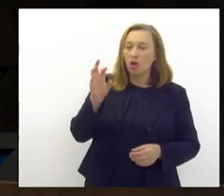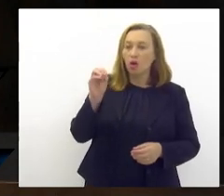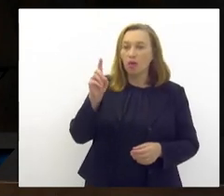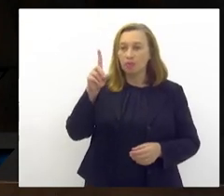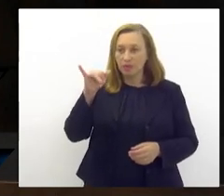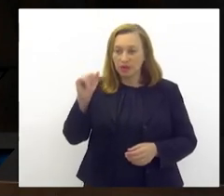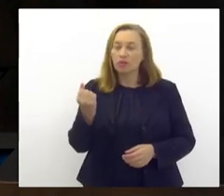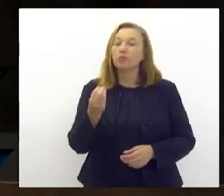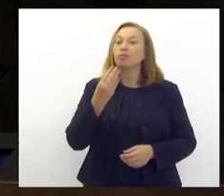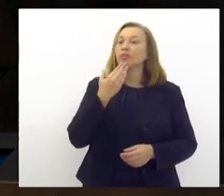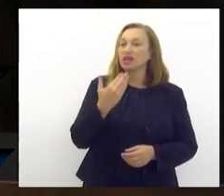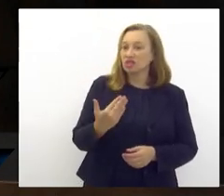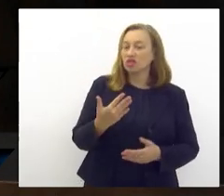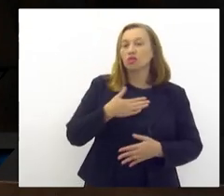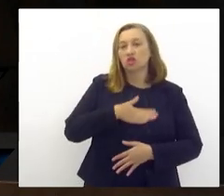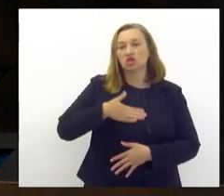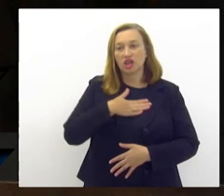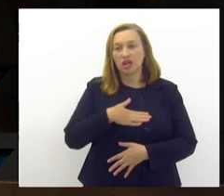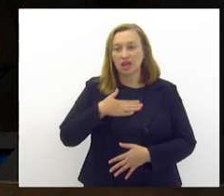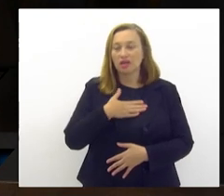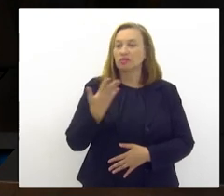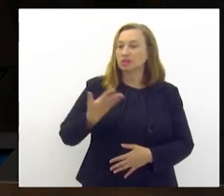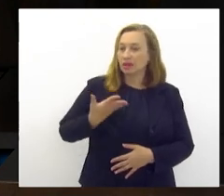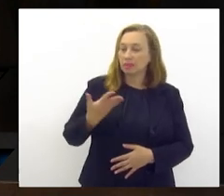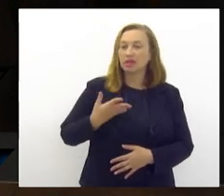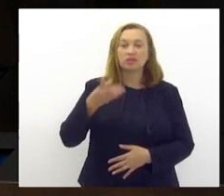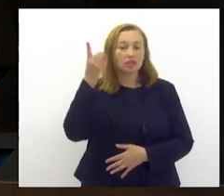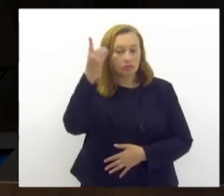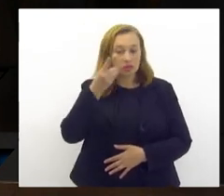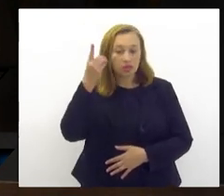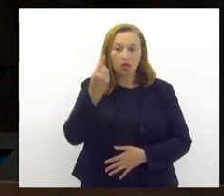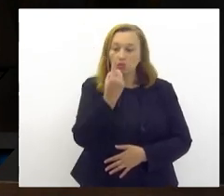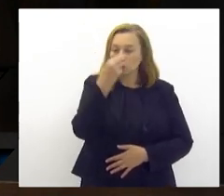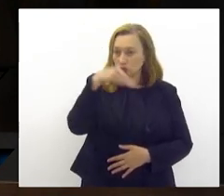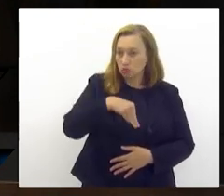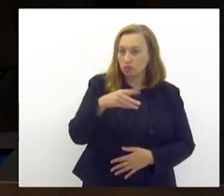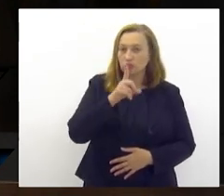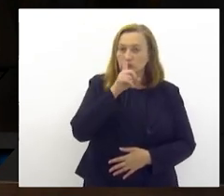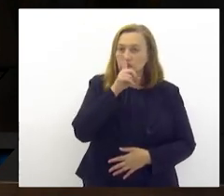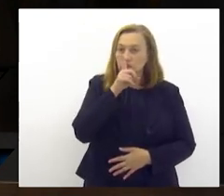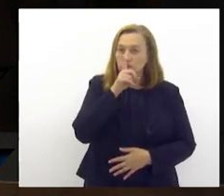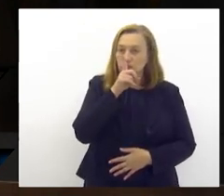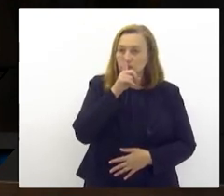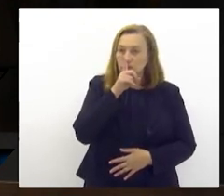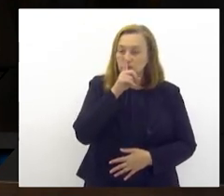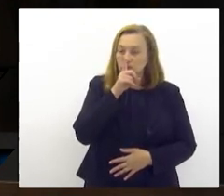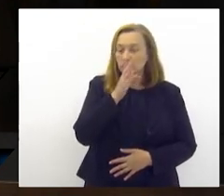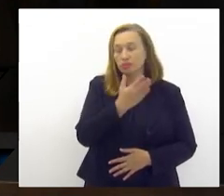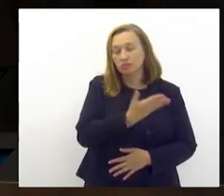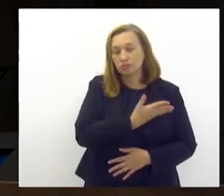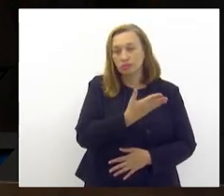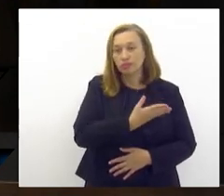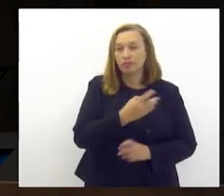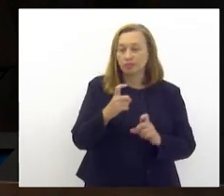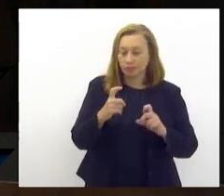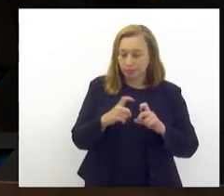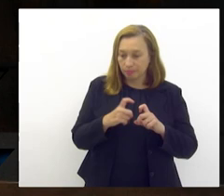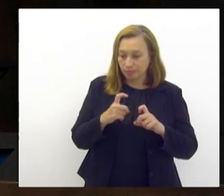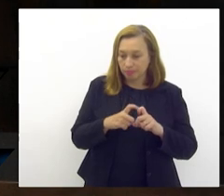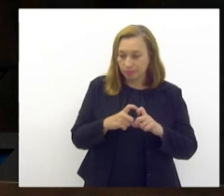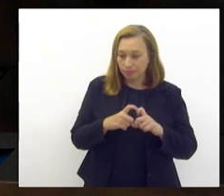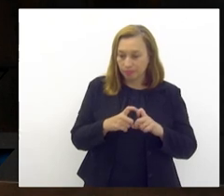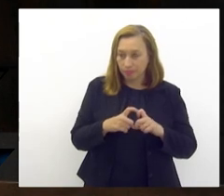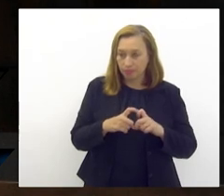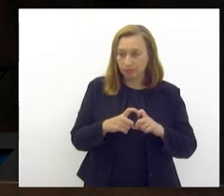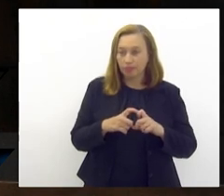pedir aos nobres colegas deputados um minuto de silêncio para o companheiro médico